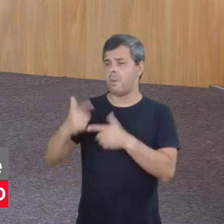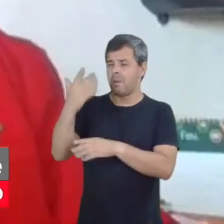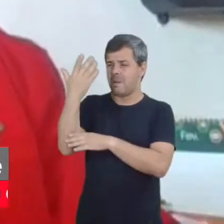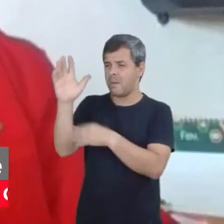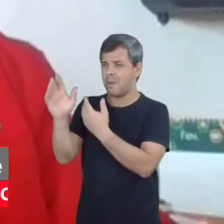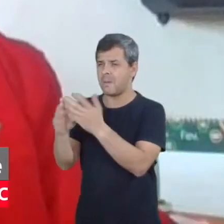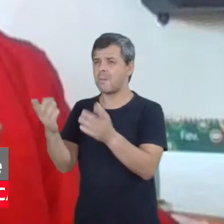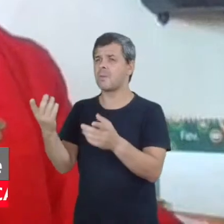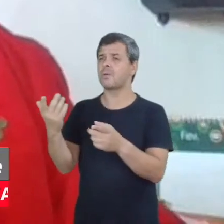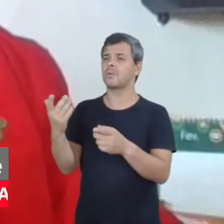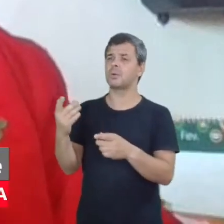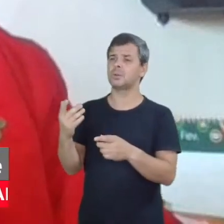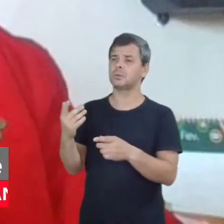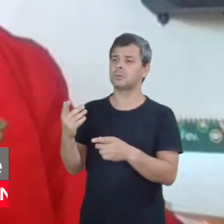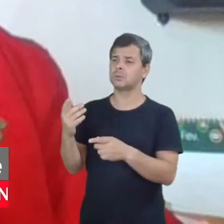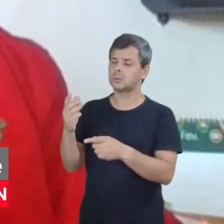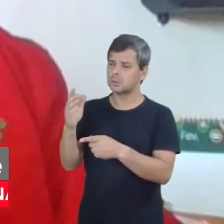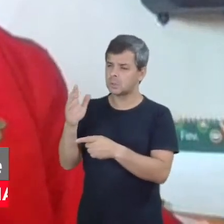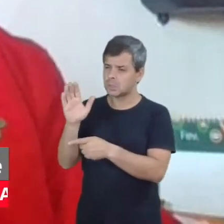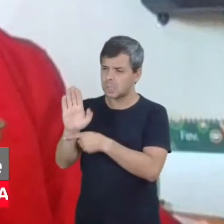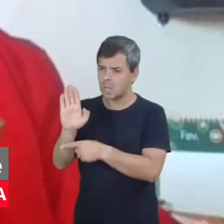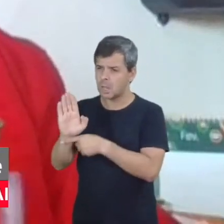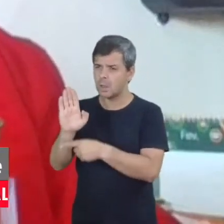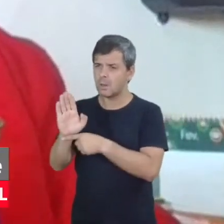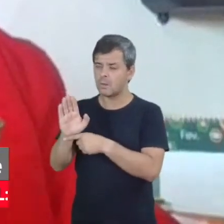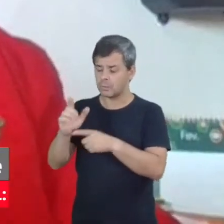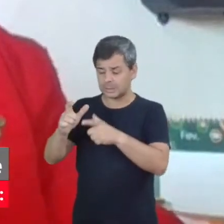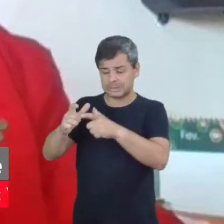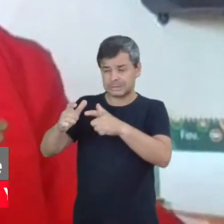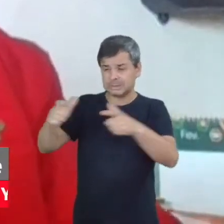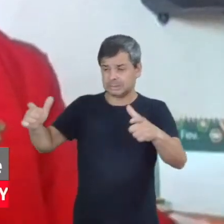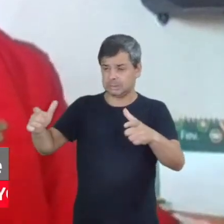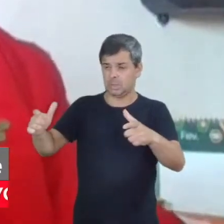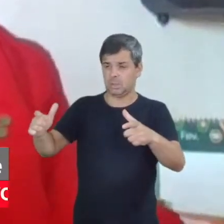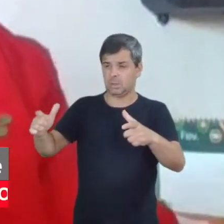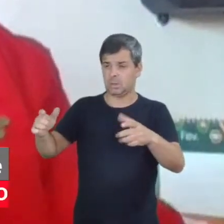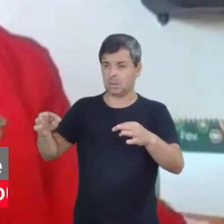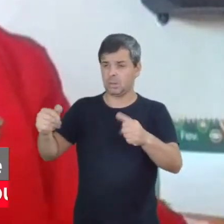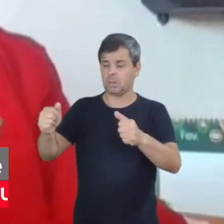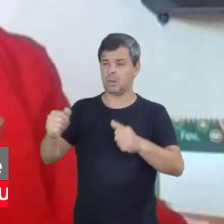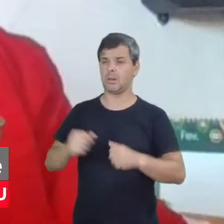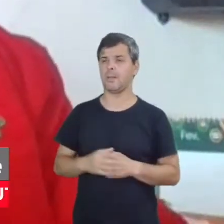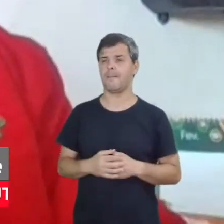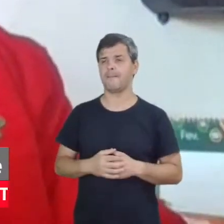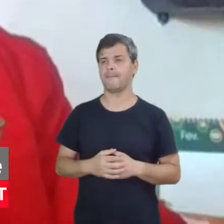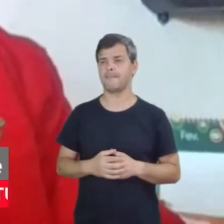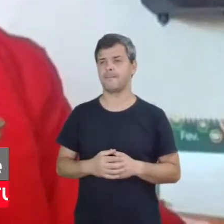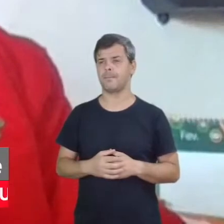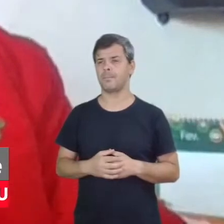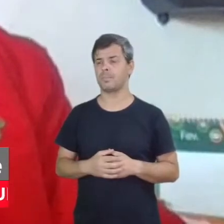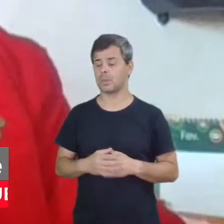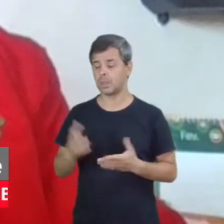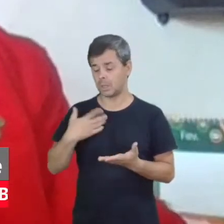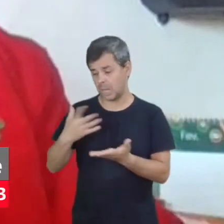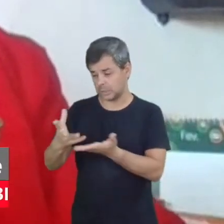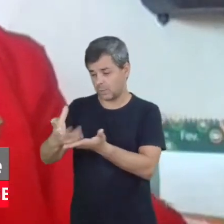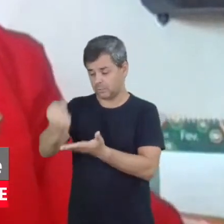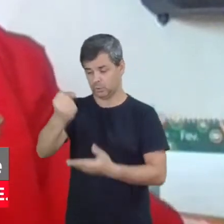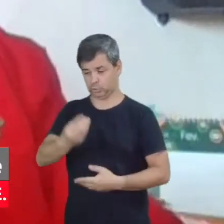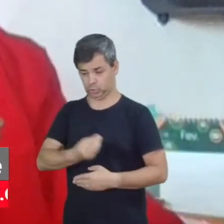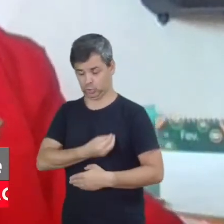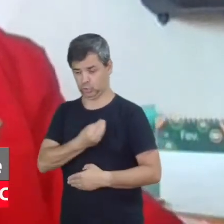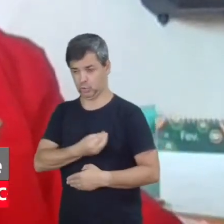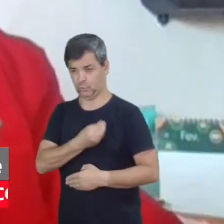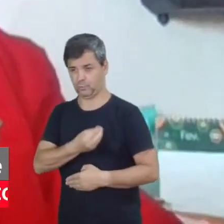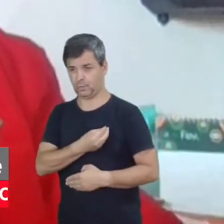solidariedade e voluntariado que foi gigantesco nesse momento. Foi desde do resgate, né, porque não